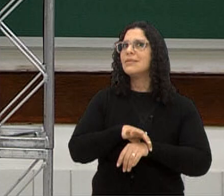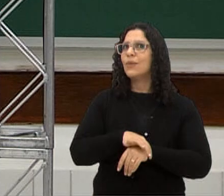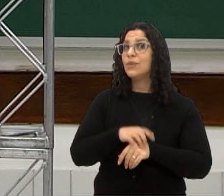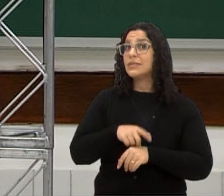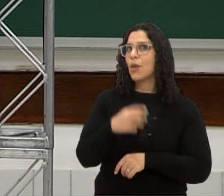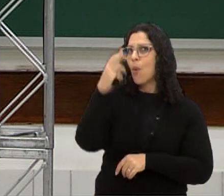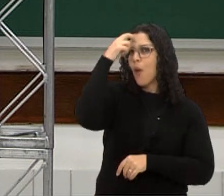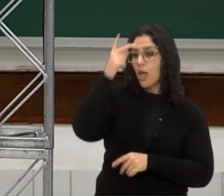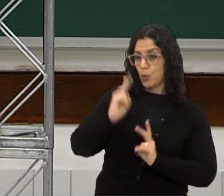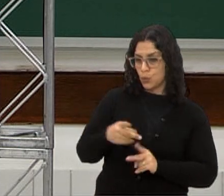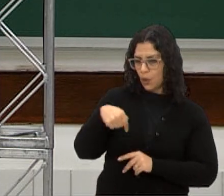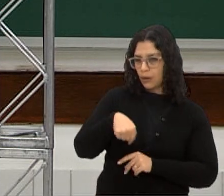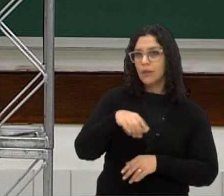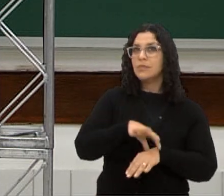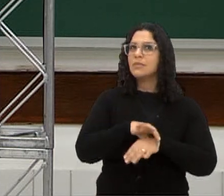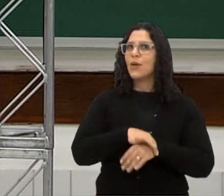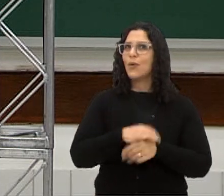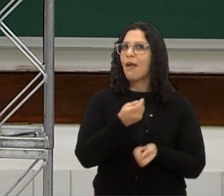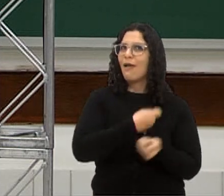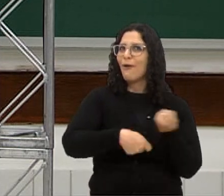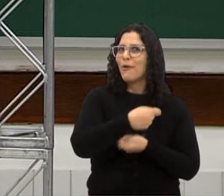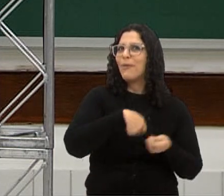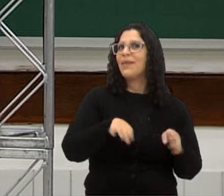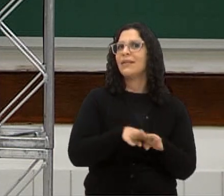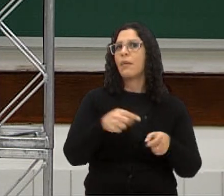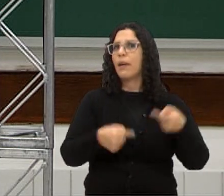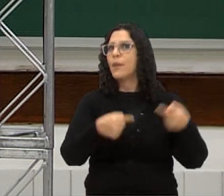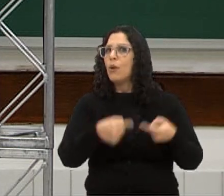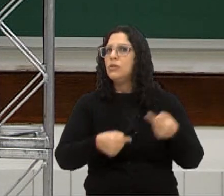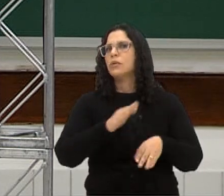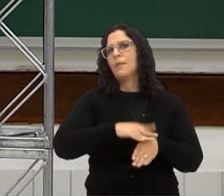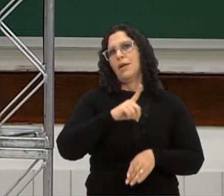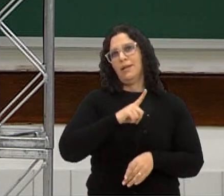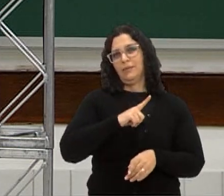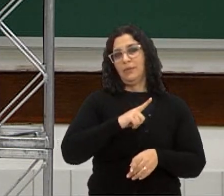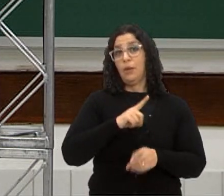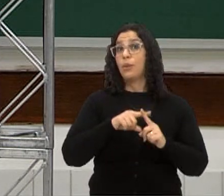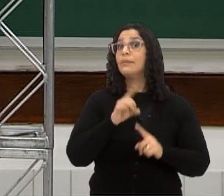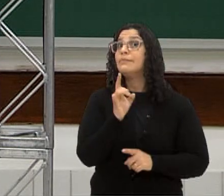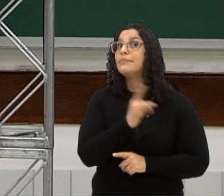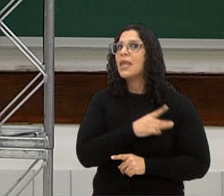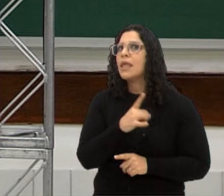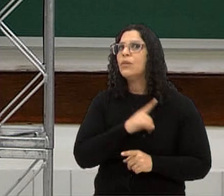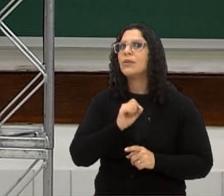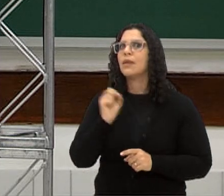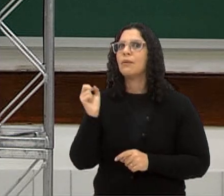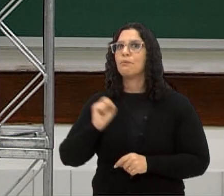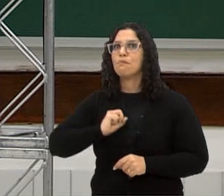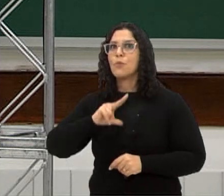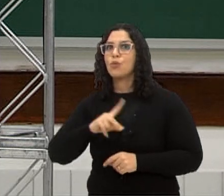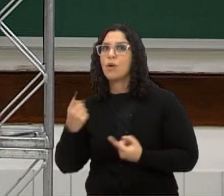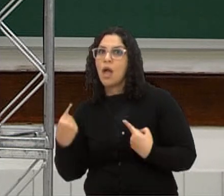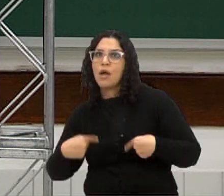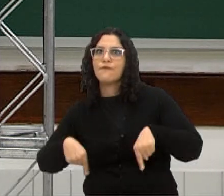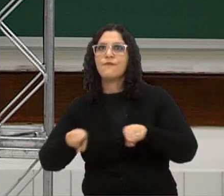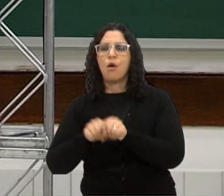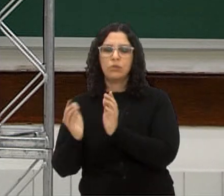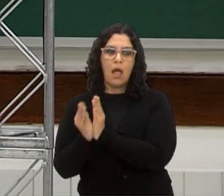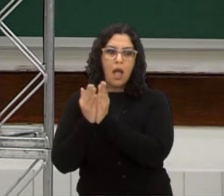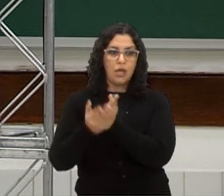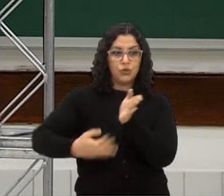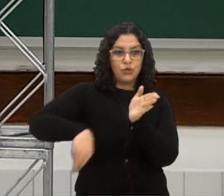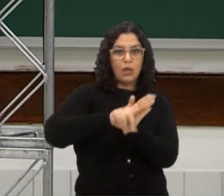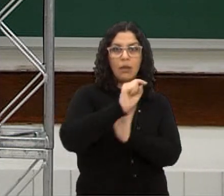segurança política e econômica para o país, né? Uma vez que tinha esse medo de Portugal voltar ao Brasil,